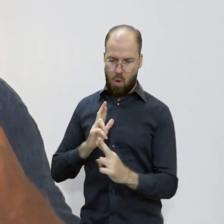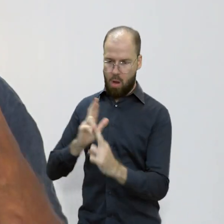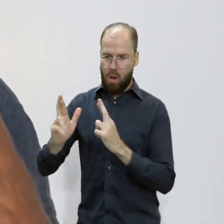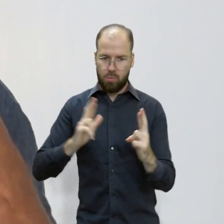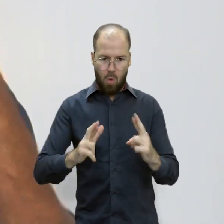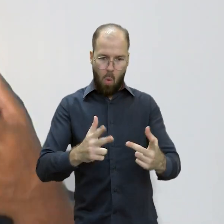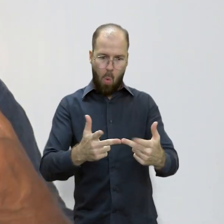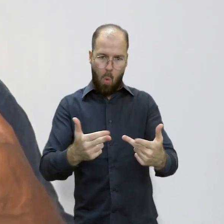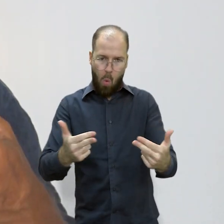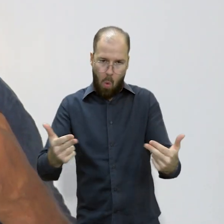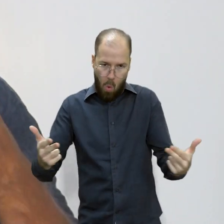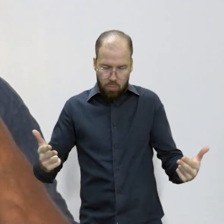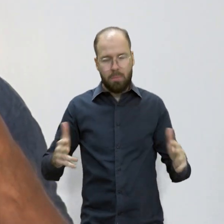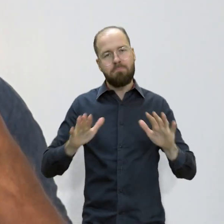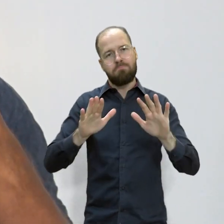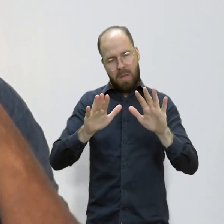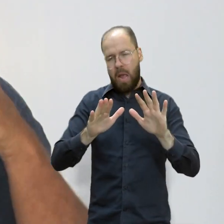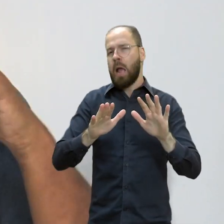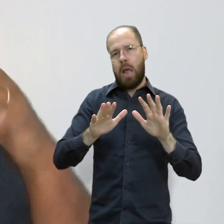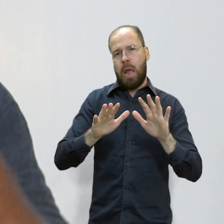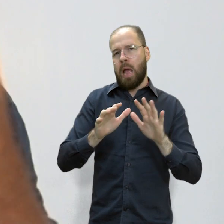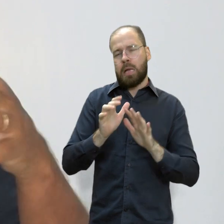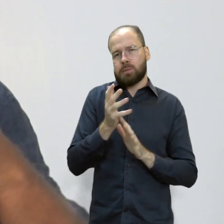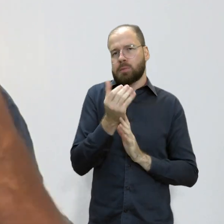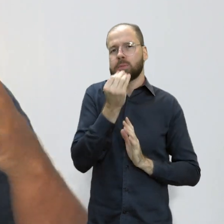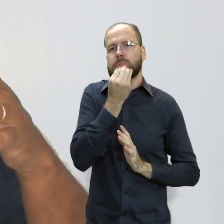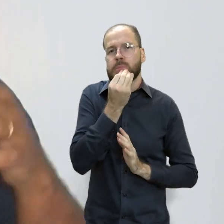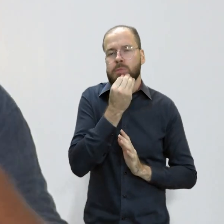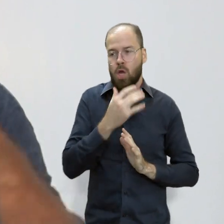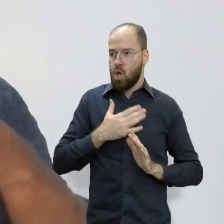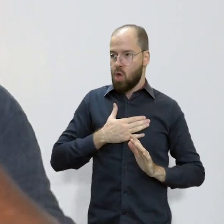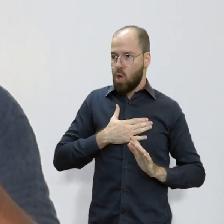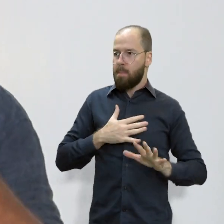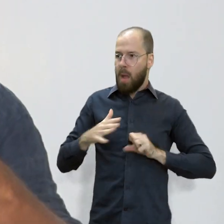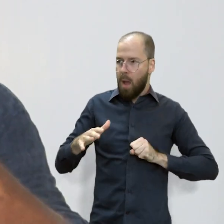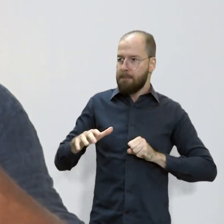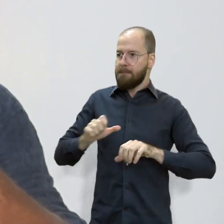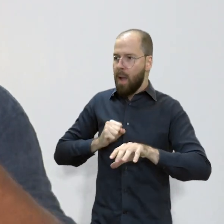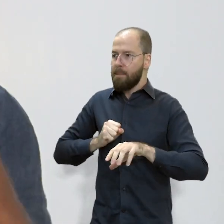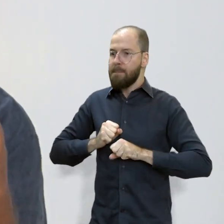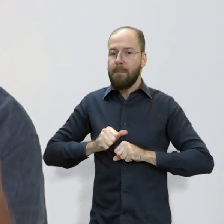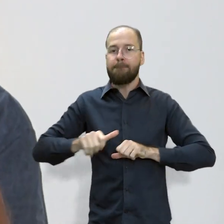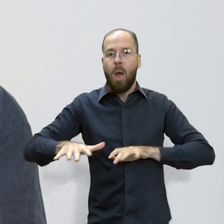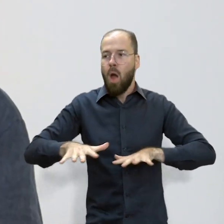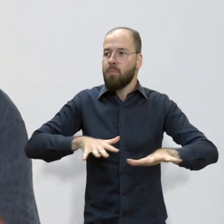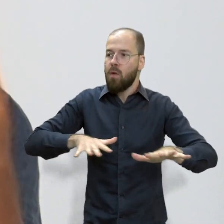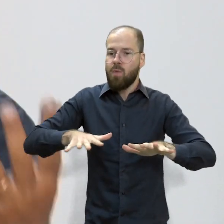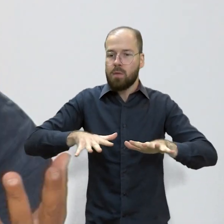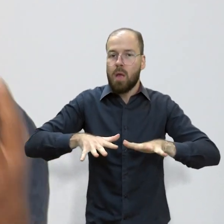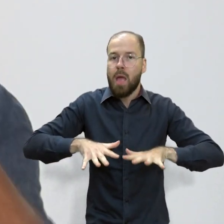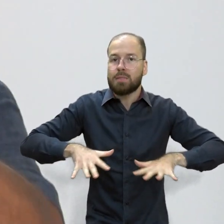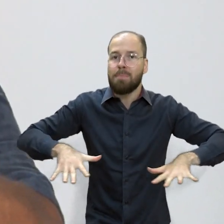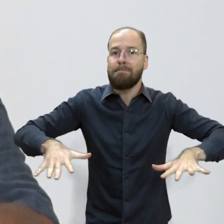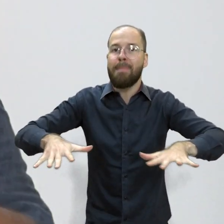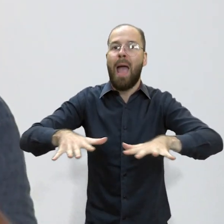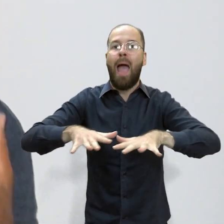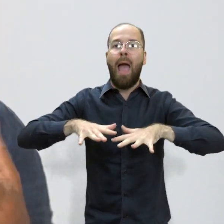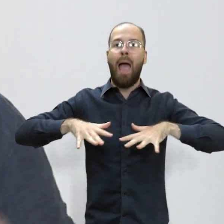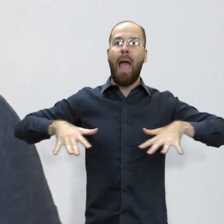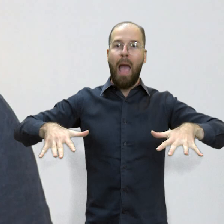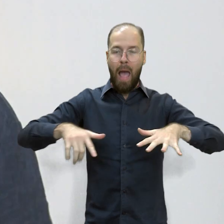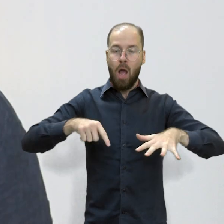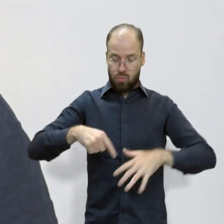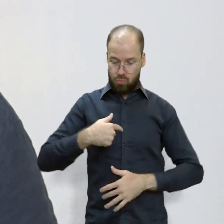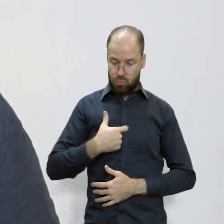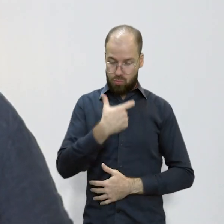são, invariavelmente você se movimenta num espaço que é um espaço de determinação do ser dessas coisas com as